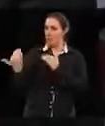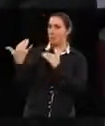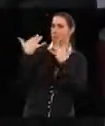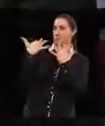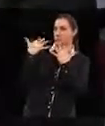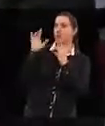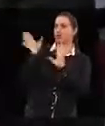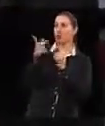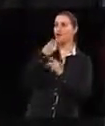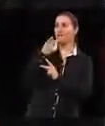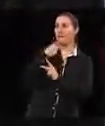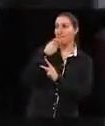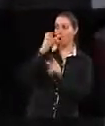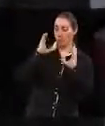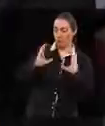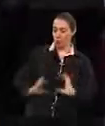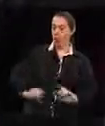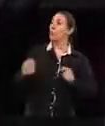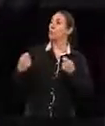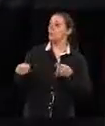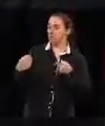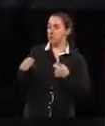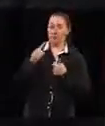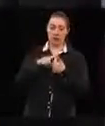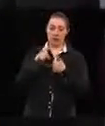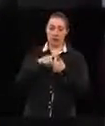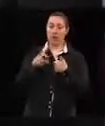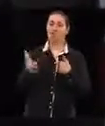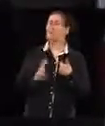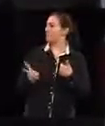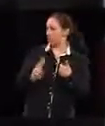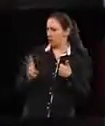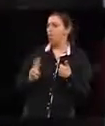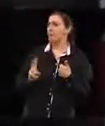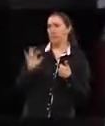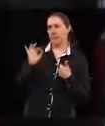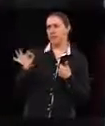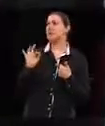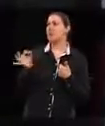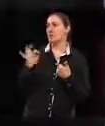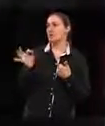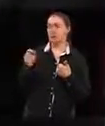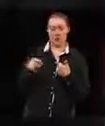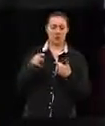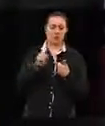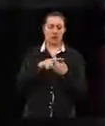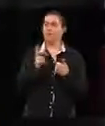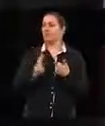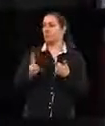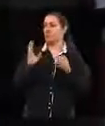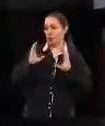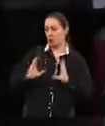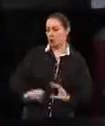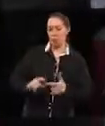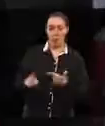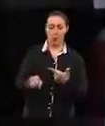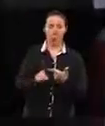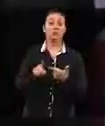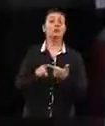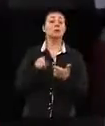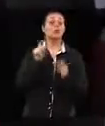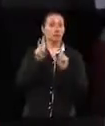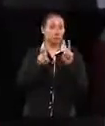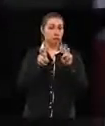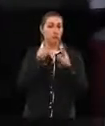nossos telespectadores, a gente já falou do que o nosso organismo precisa, bastante nutrientes, né? Alimentos que são nutritivos para o